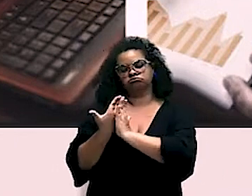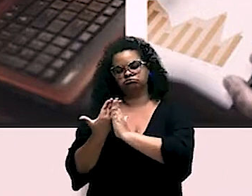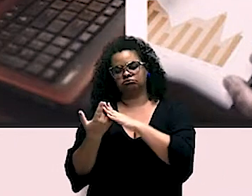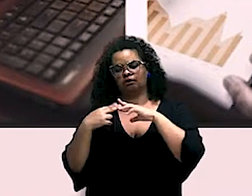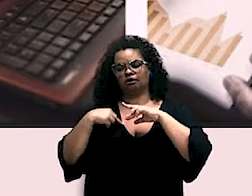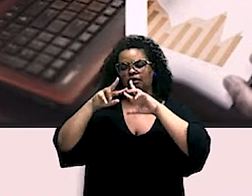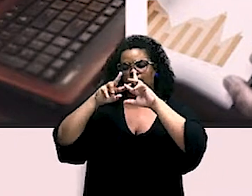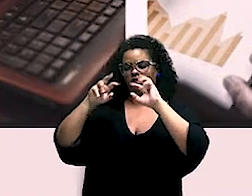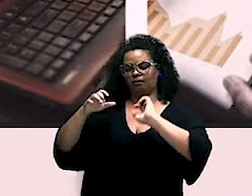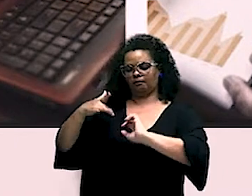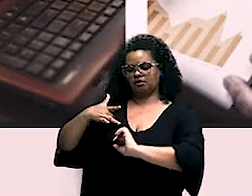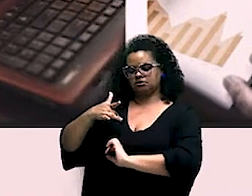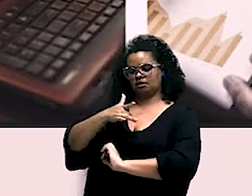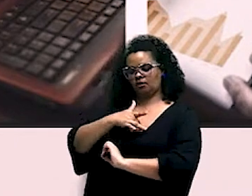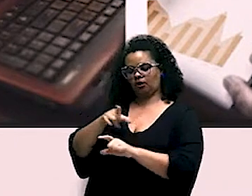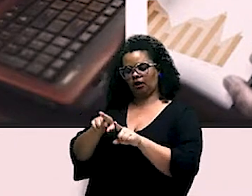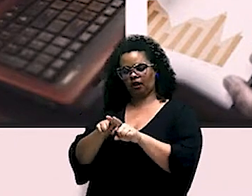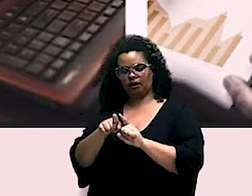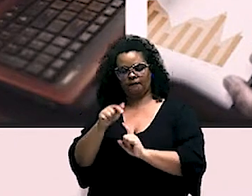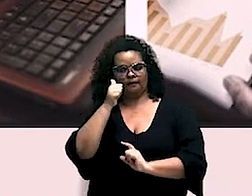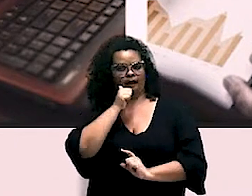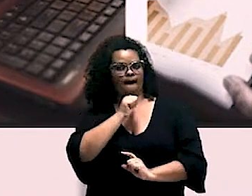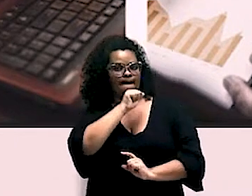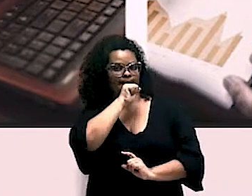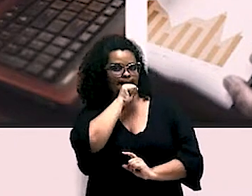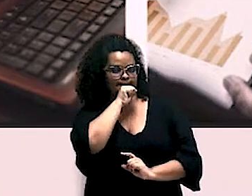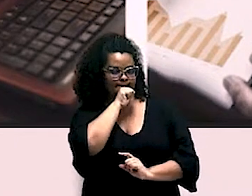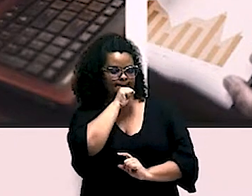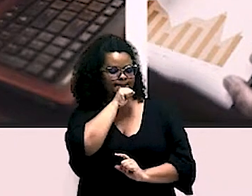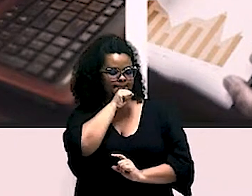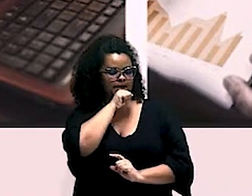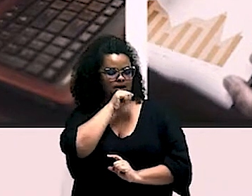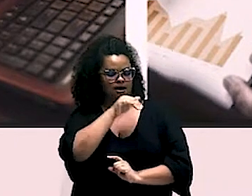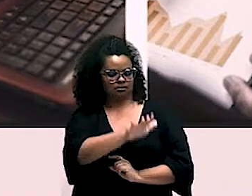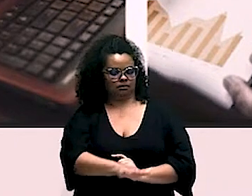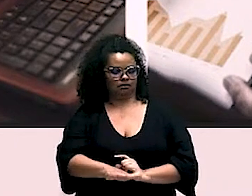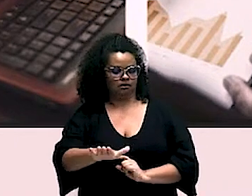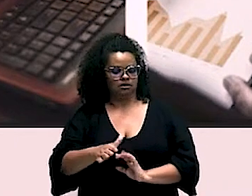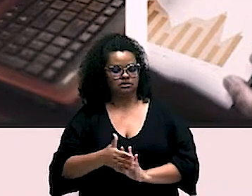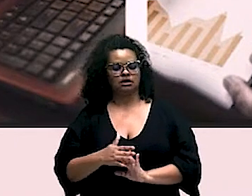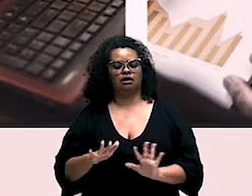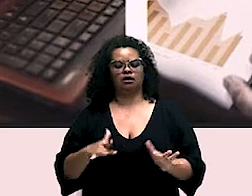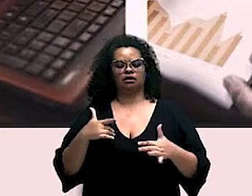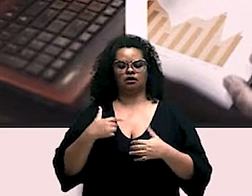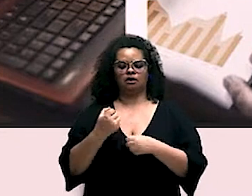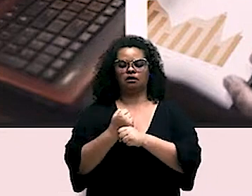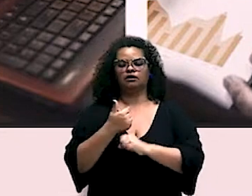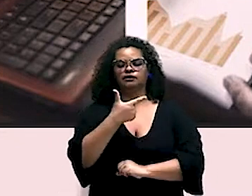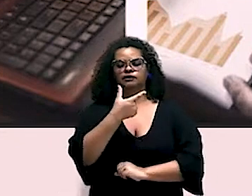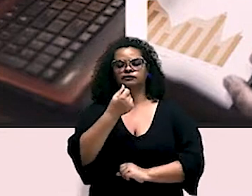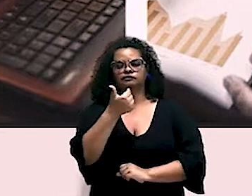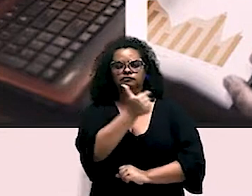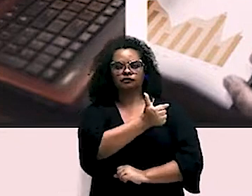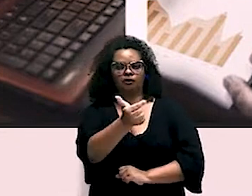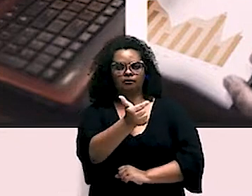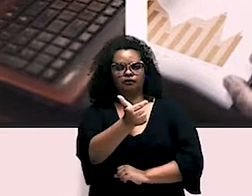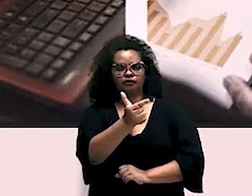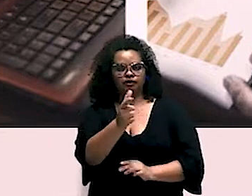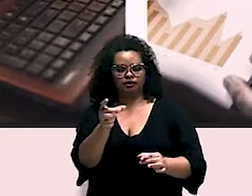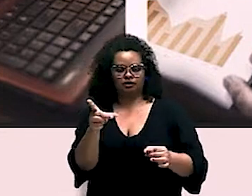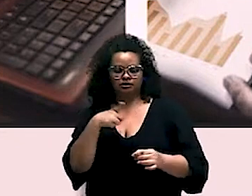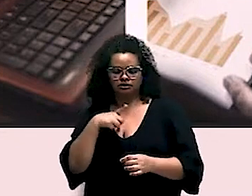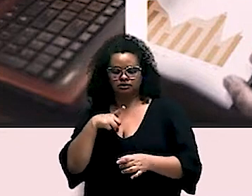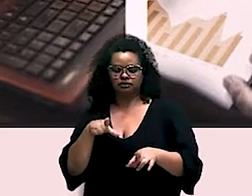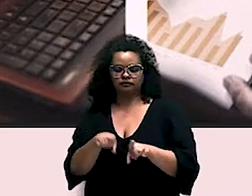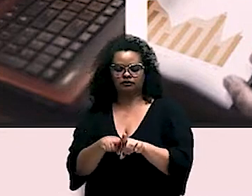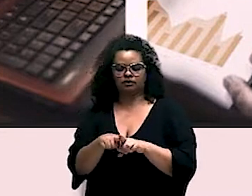temática da atenção à saúde materno-infantil? Em 2022, né, através de um planejamento que foi feito no Plano